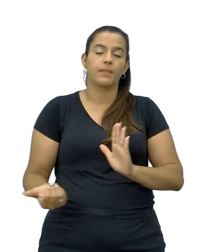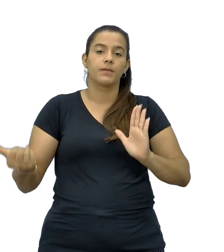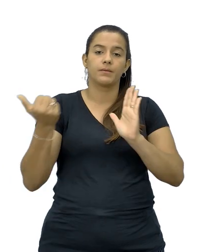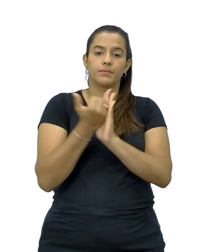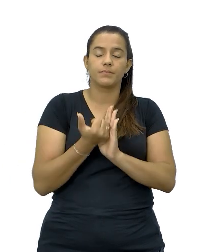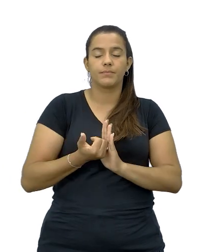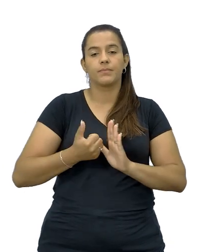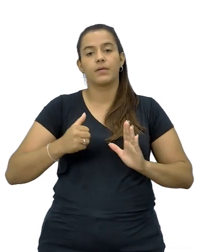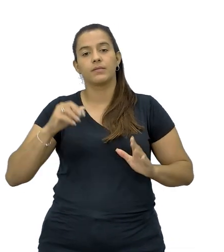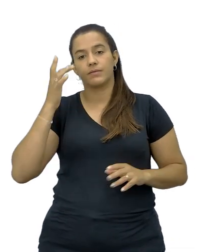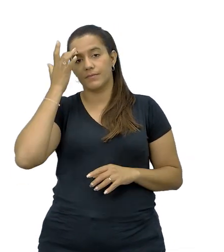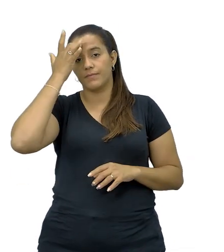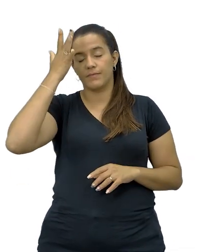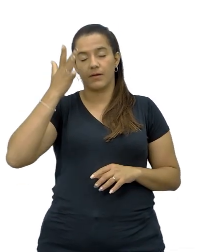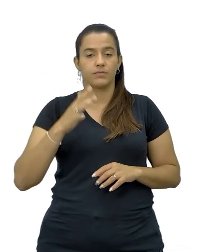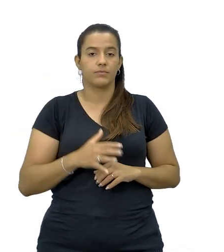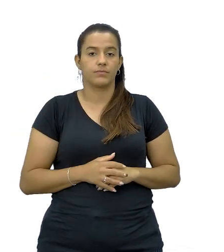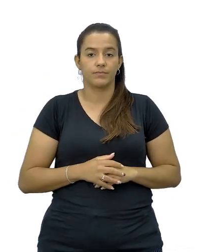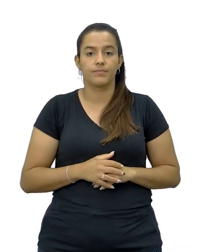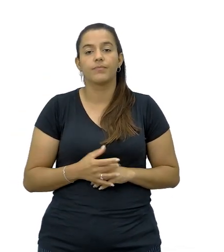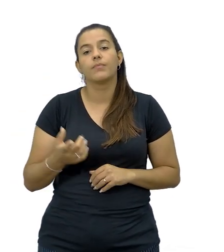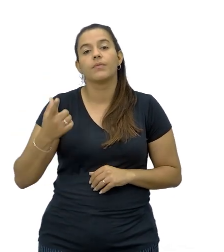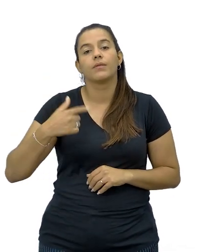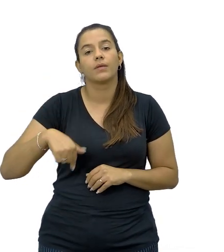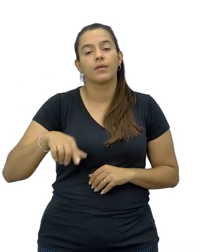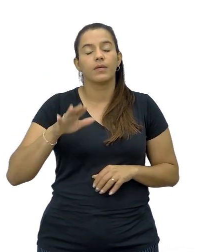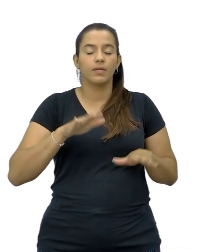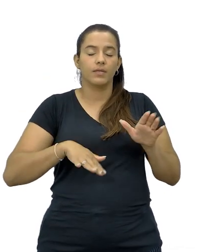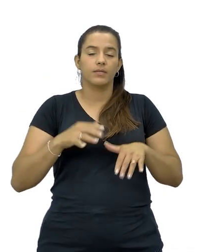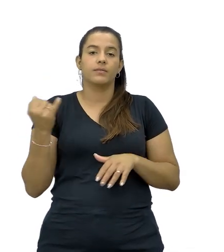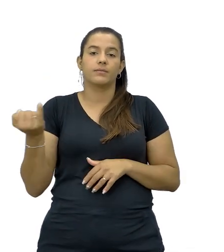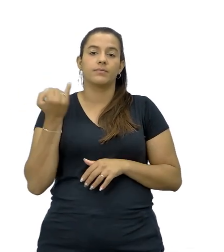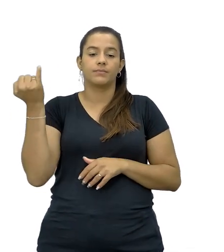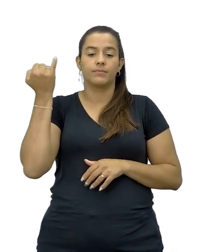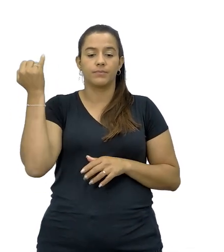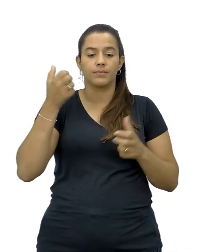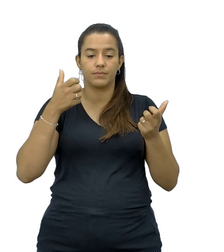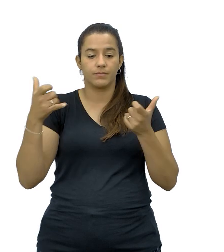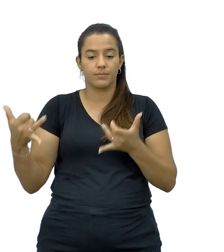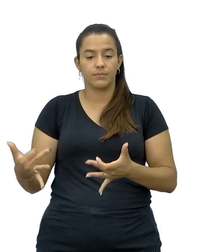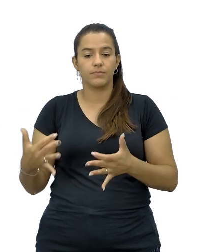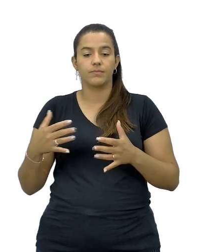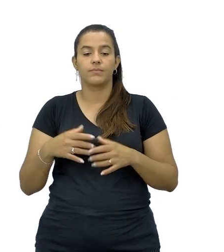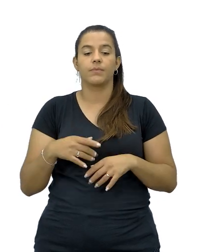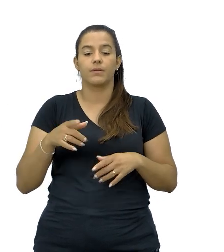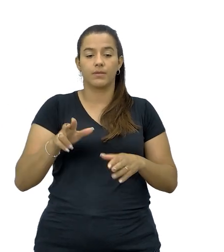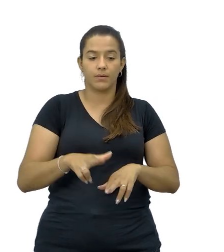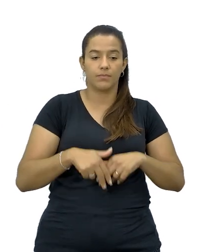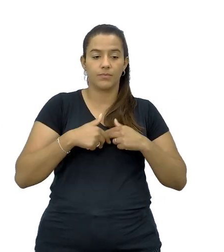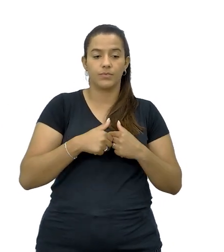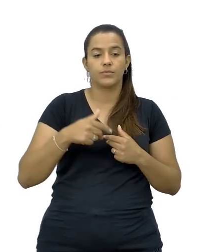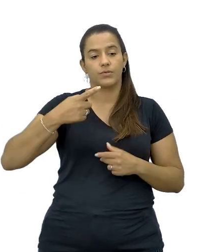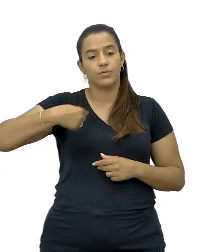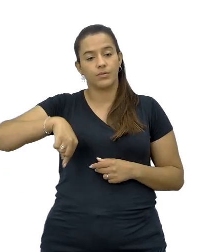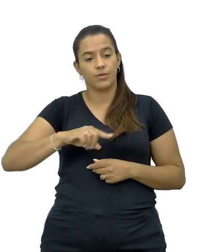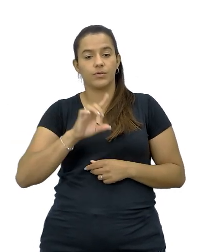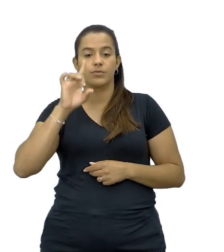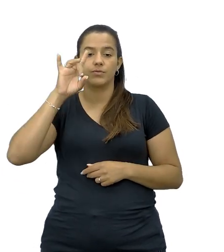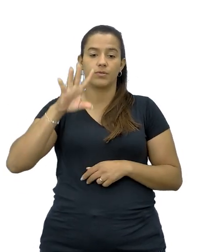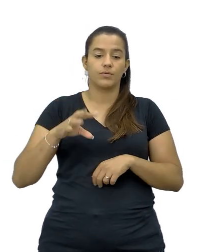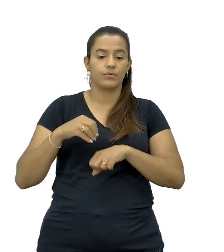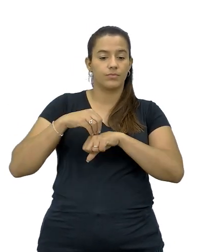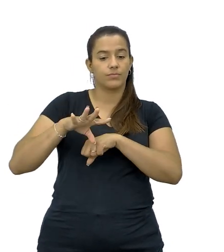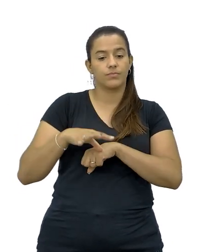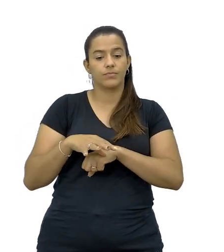menos complexa para uma mais complexa, acho que tudo isso é muito importante de se pensar. Por isso, nós estamos aqui apenas citando,